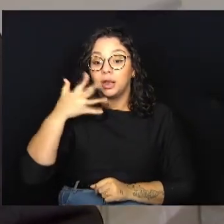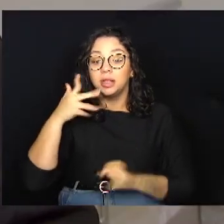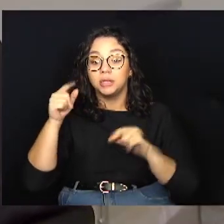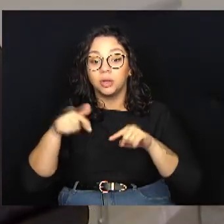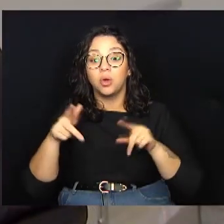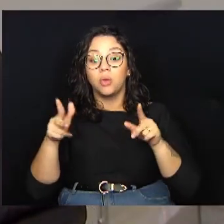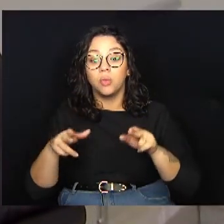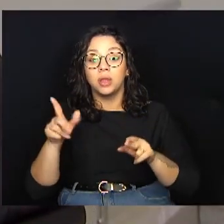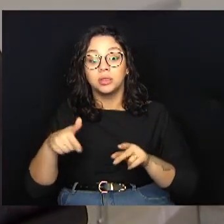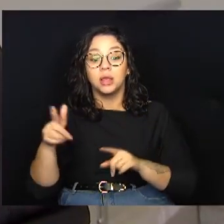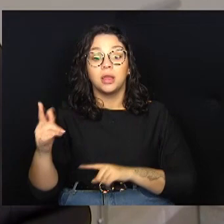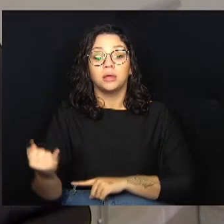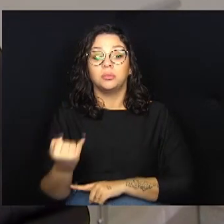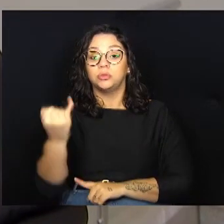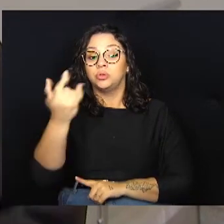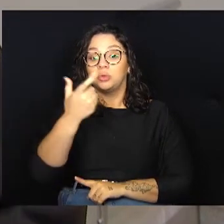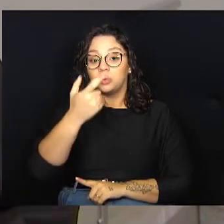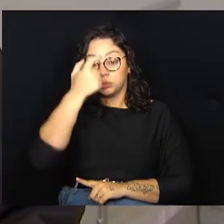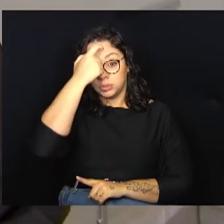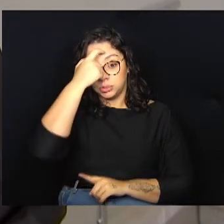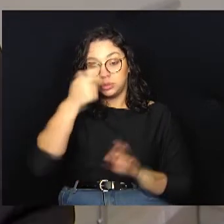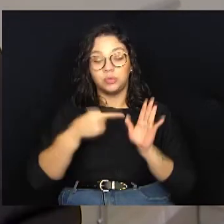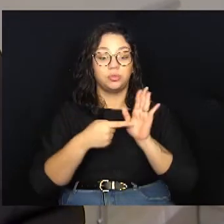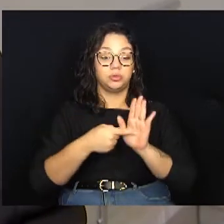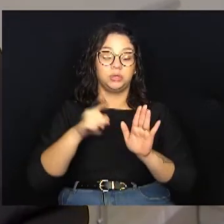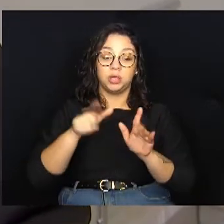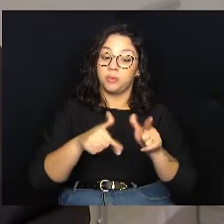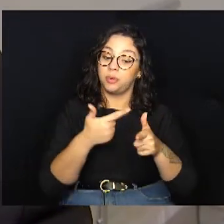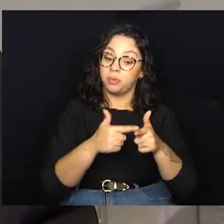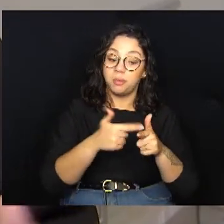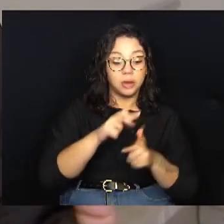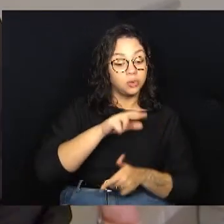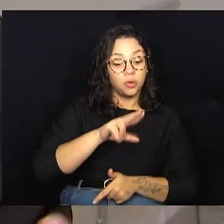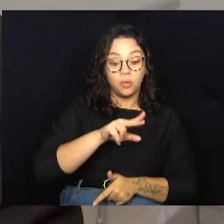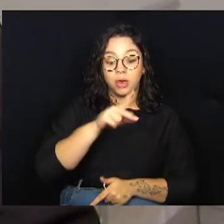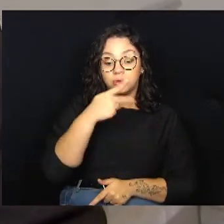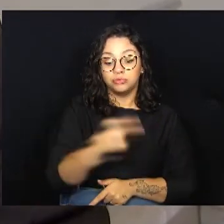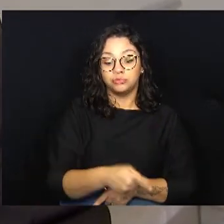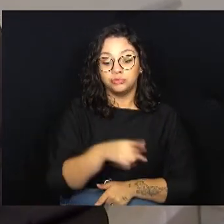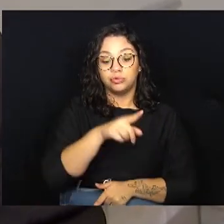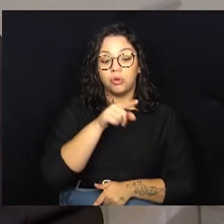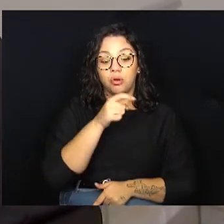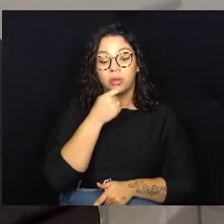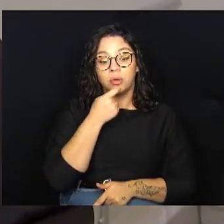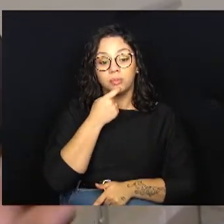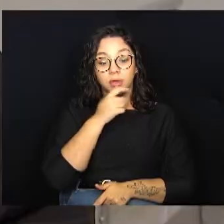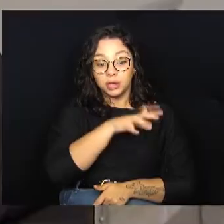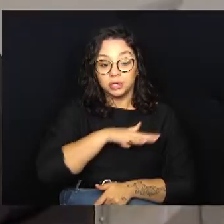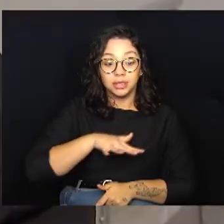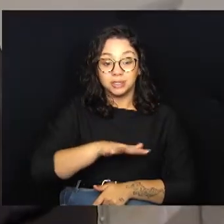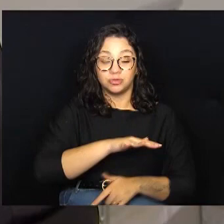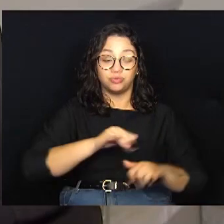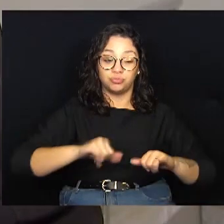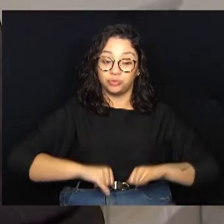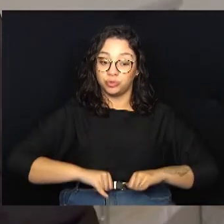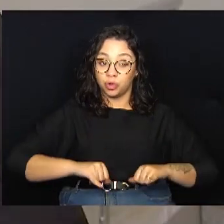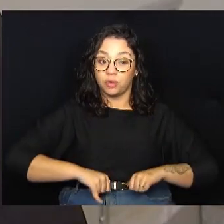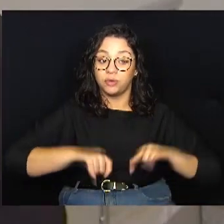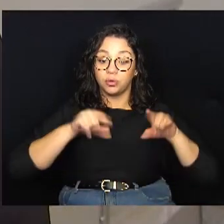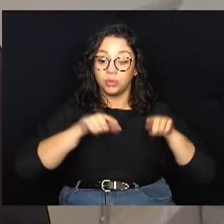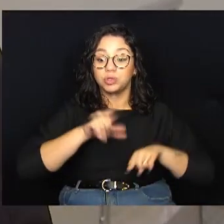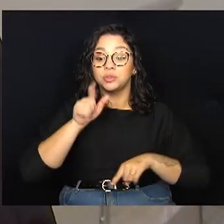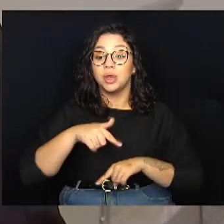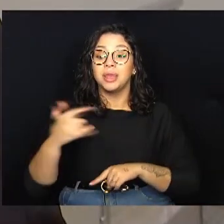para conscientizar, mostrar que é um problema e não só de Campinas, a região de Campinas sofre com isso. Então é